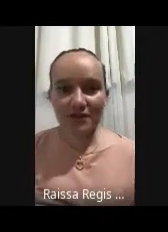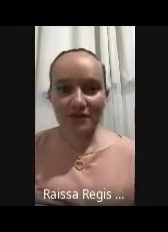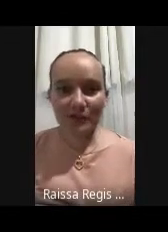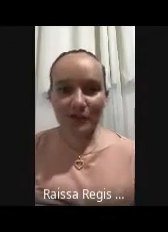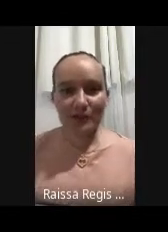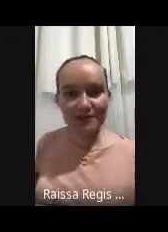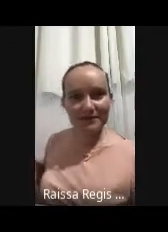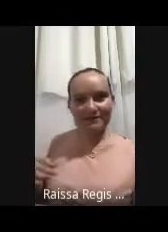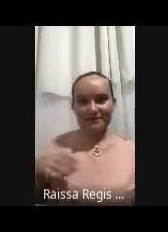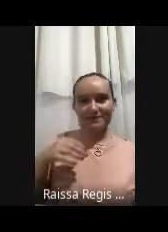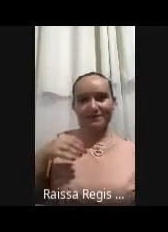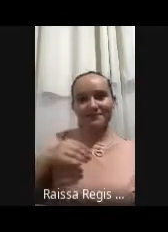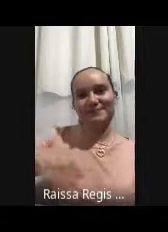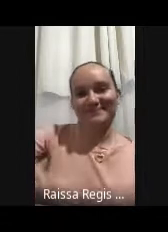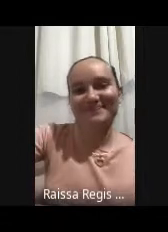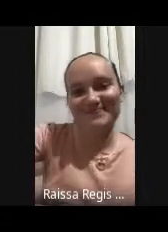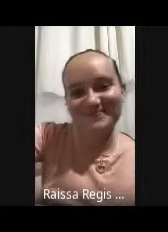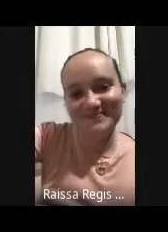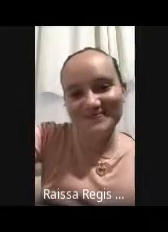Diego, quer falar alguma coisa?